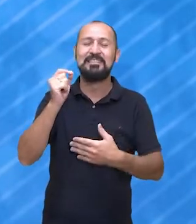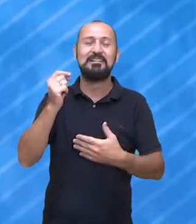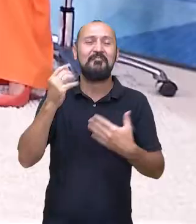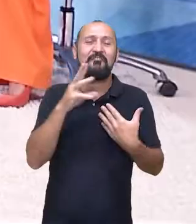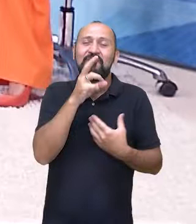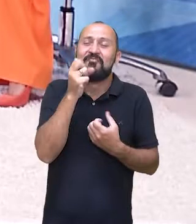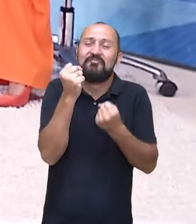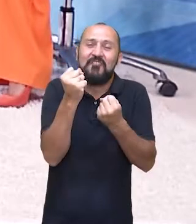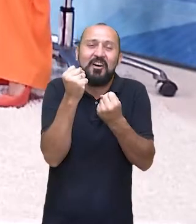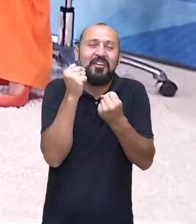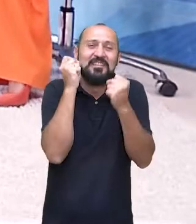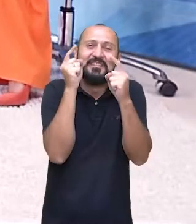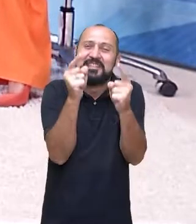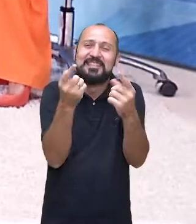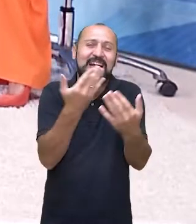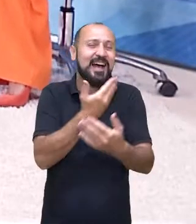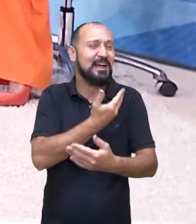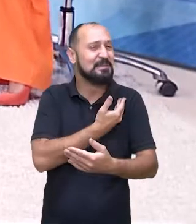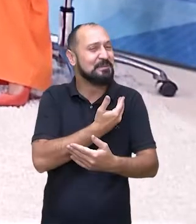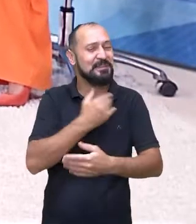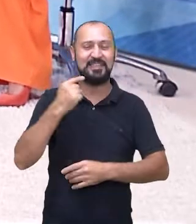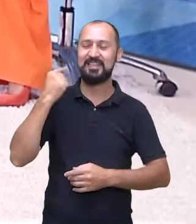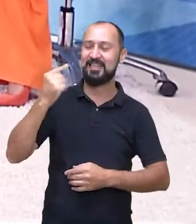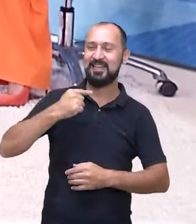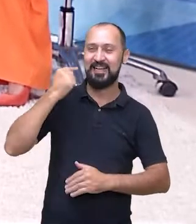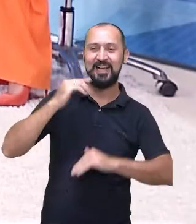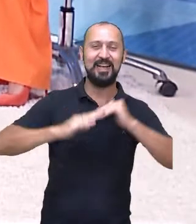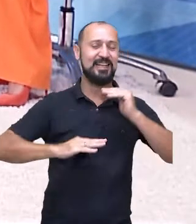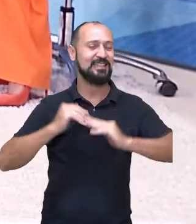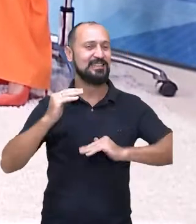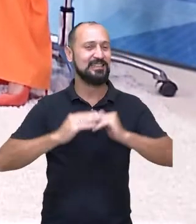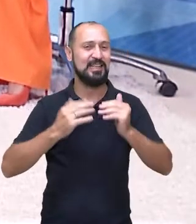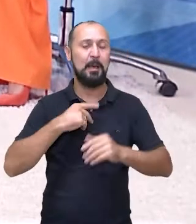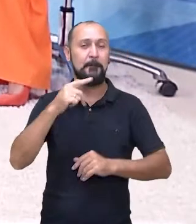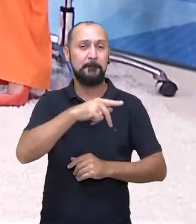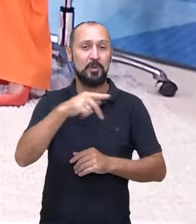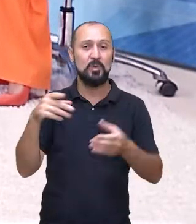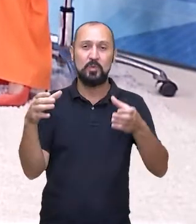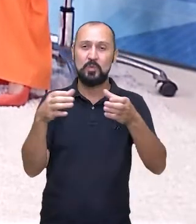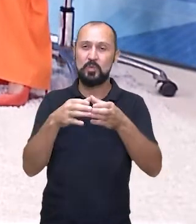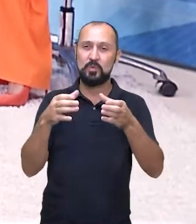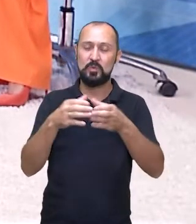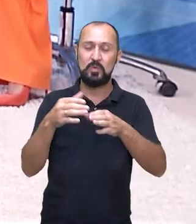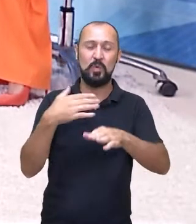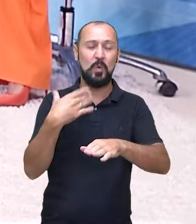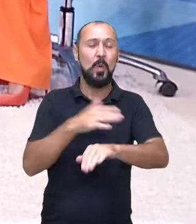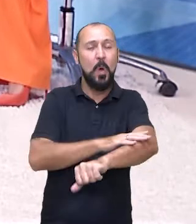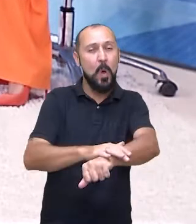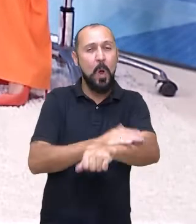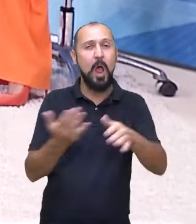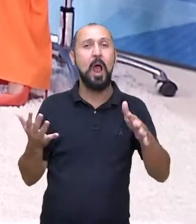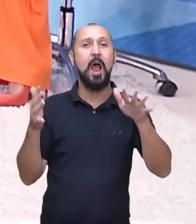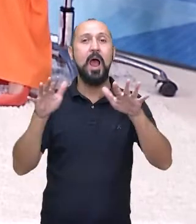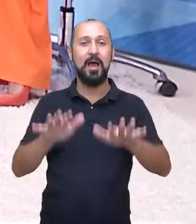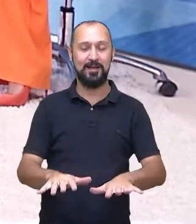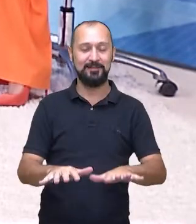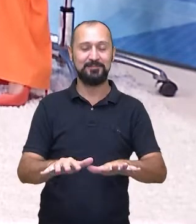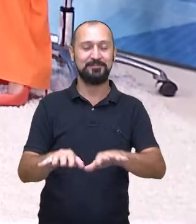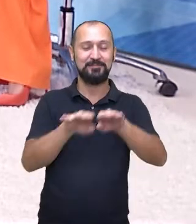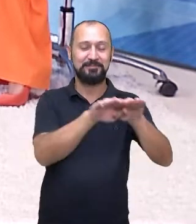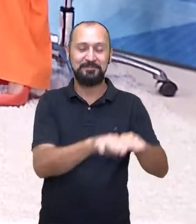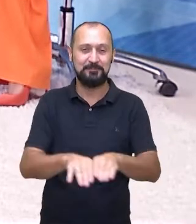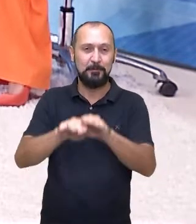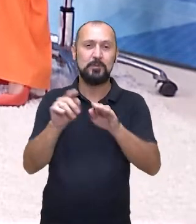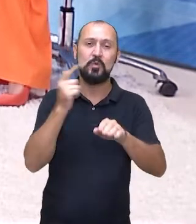agradecer imensamente a você nossa colega advogada nossa presidente da Comissão de igualdade racial esse convite essa